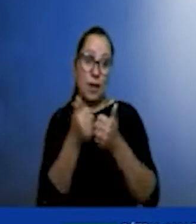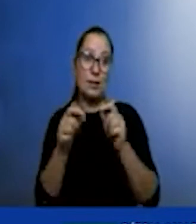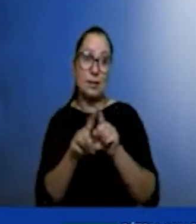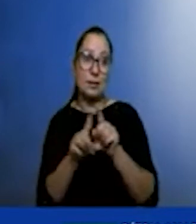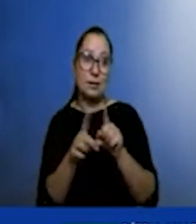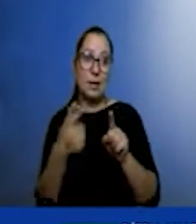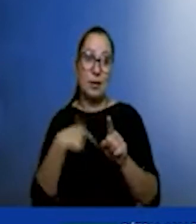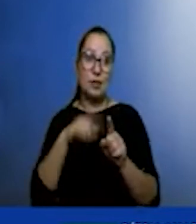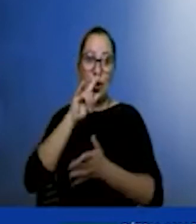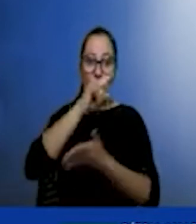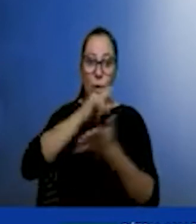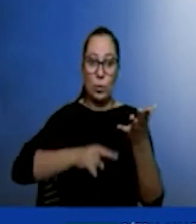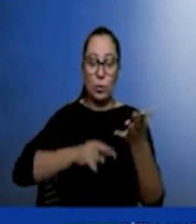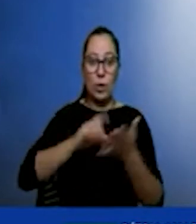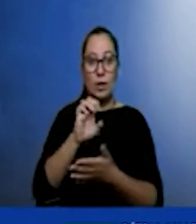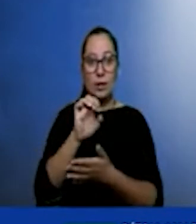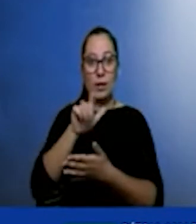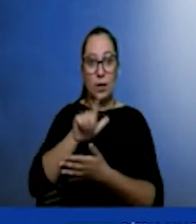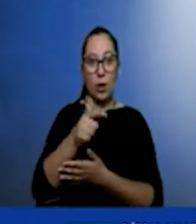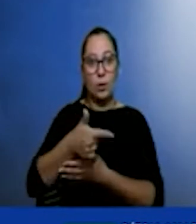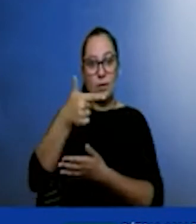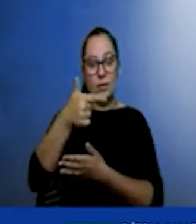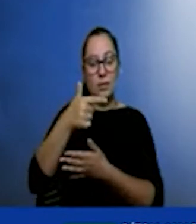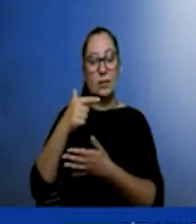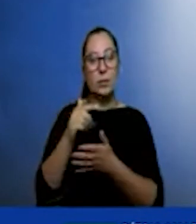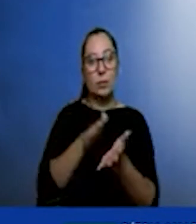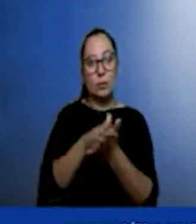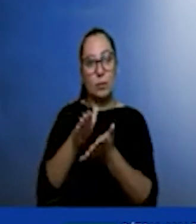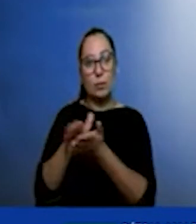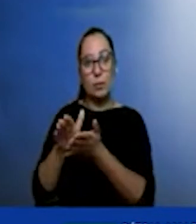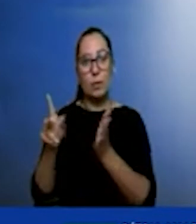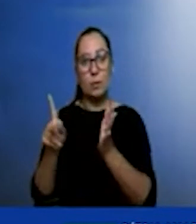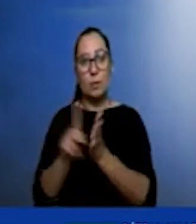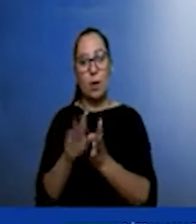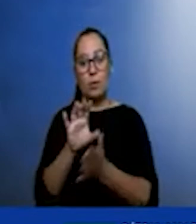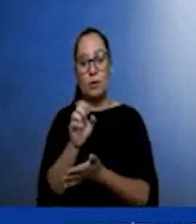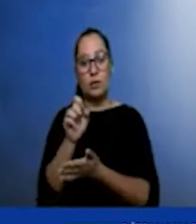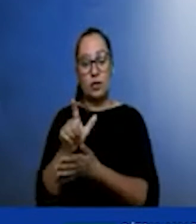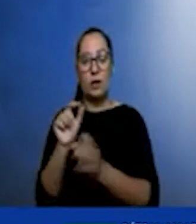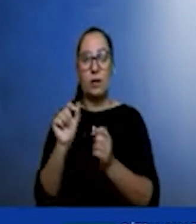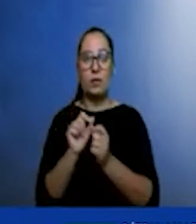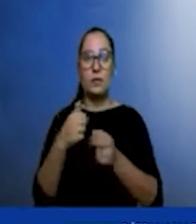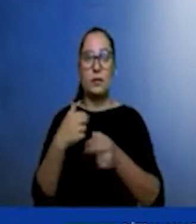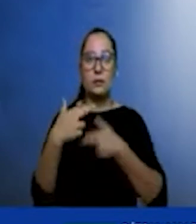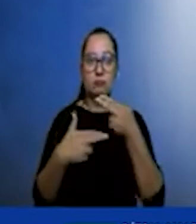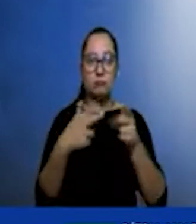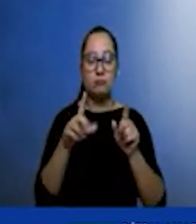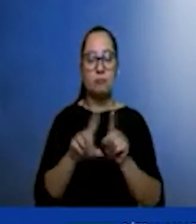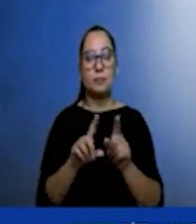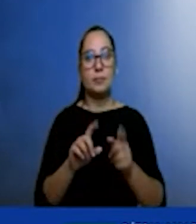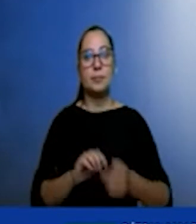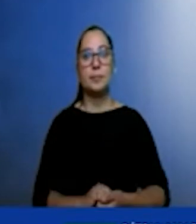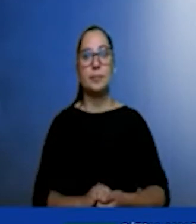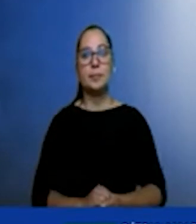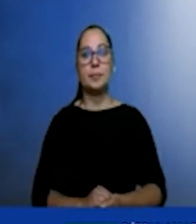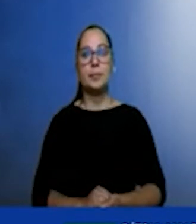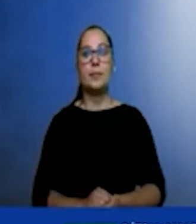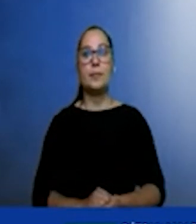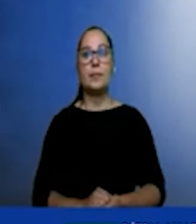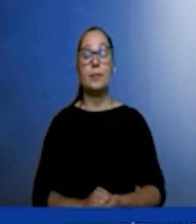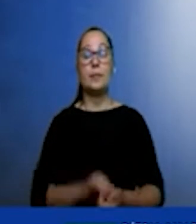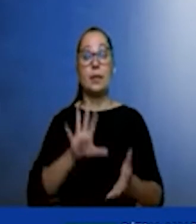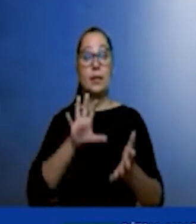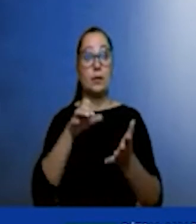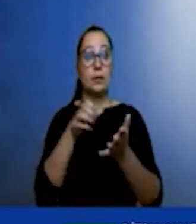de etanol de segunda geração para a Shell. Um dos objetivos é fazer Sustainable Aviation Fuel. E esse é um setor típico